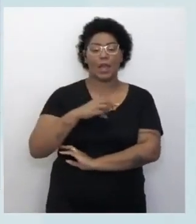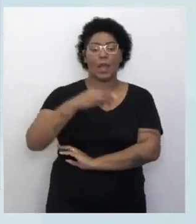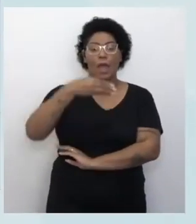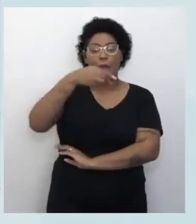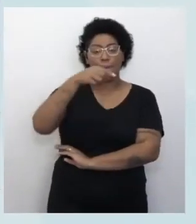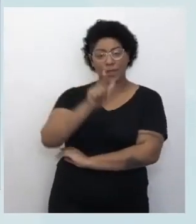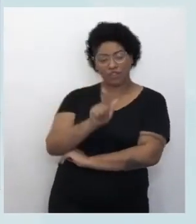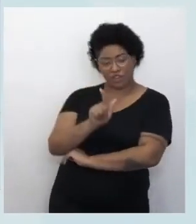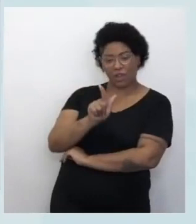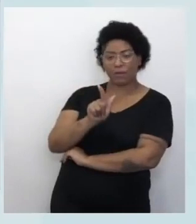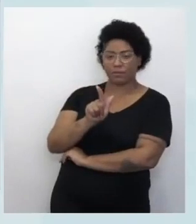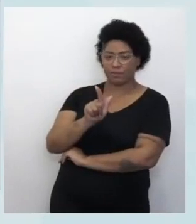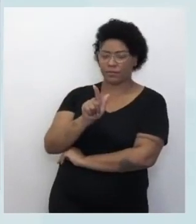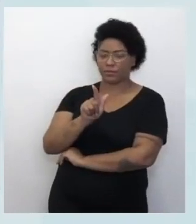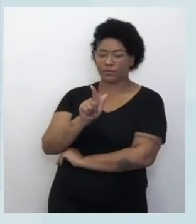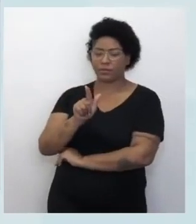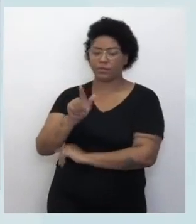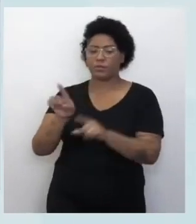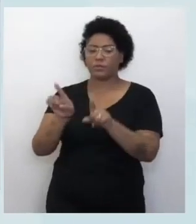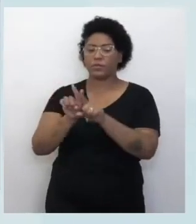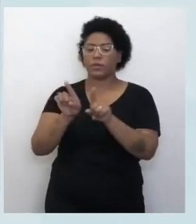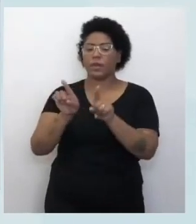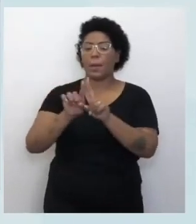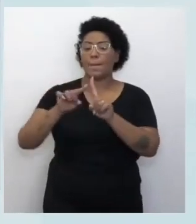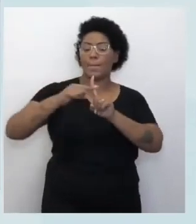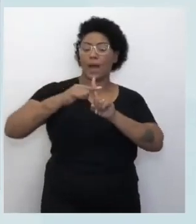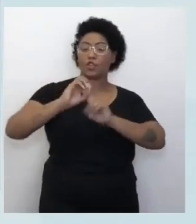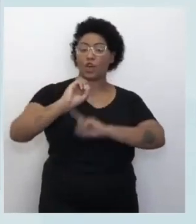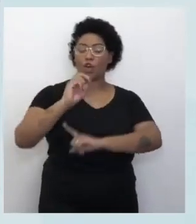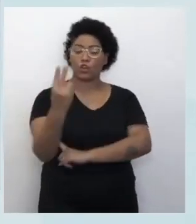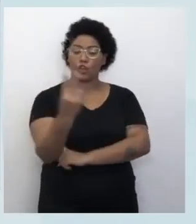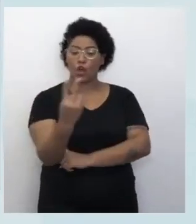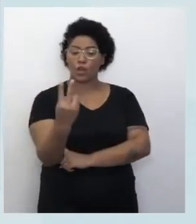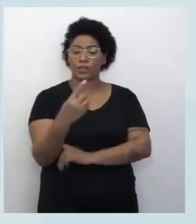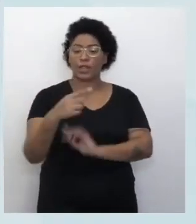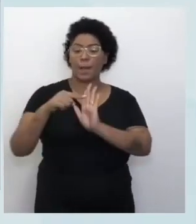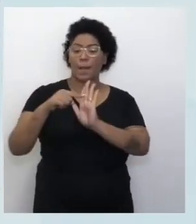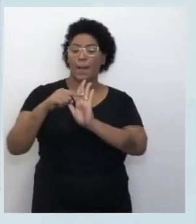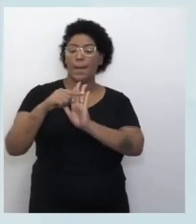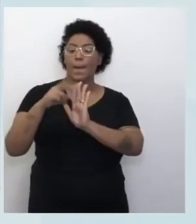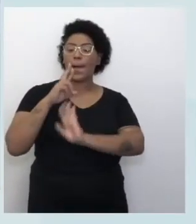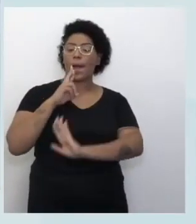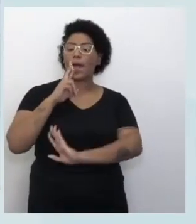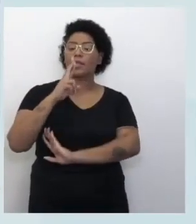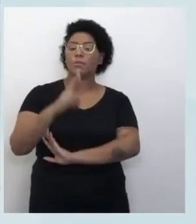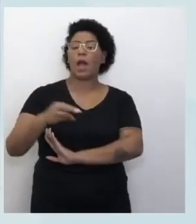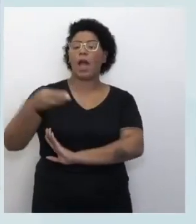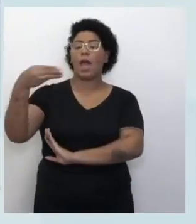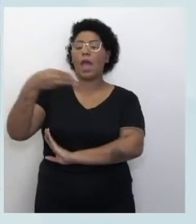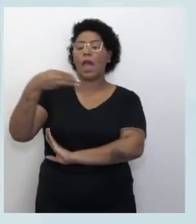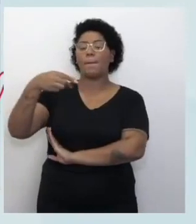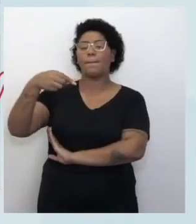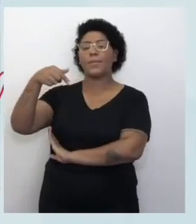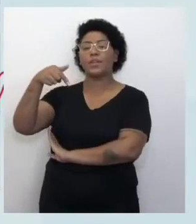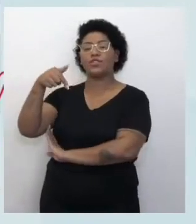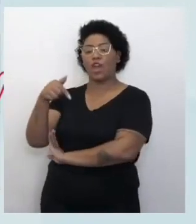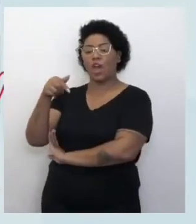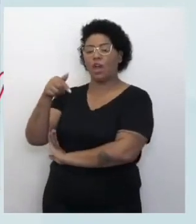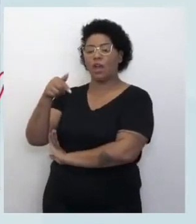Mg, ok? Que reage com o oxigênio e vai produzir o